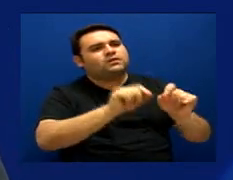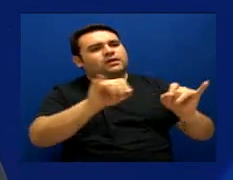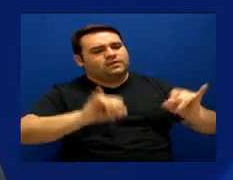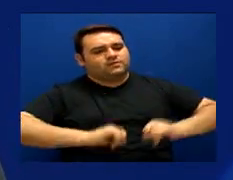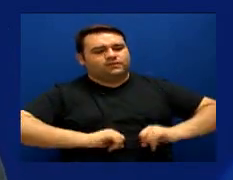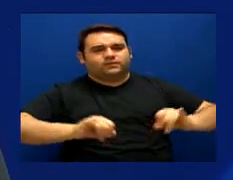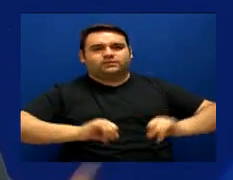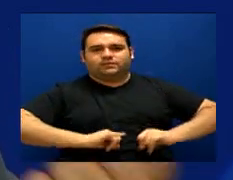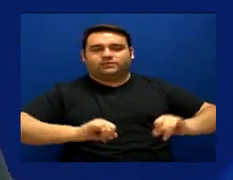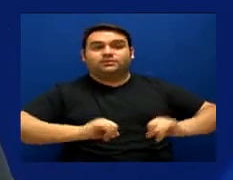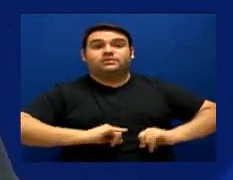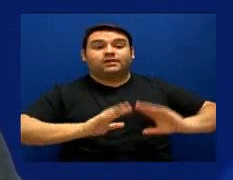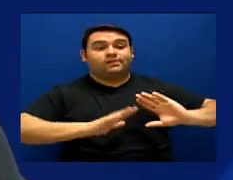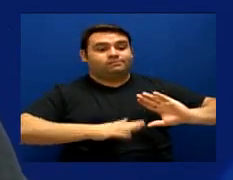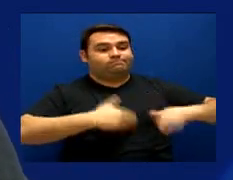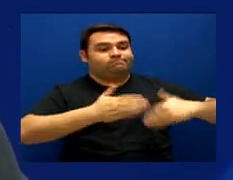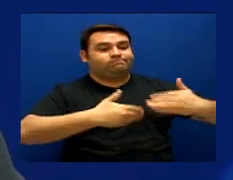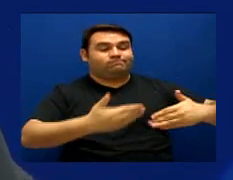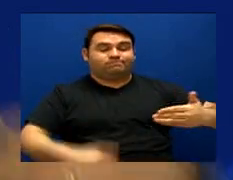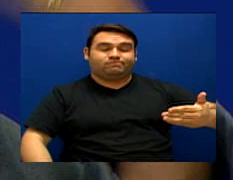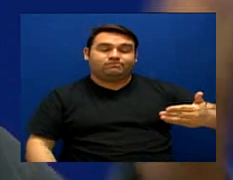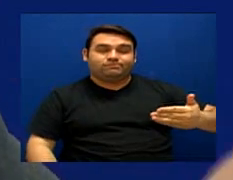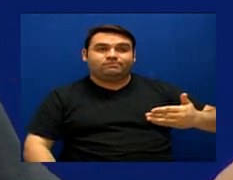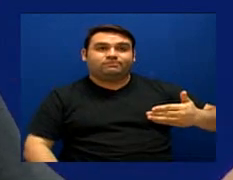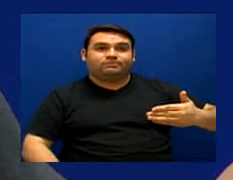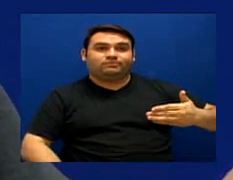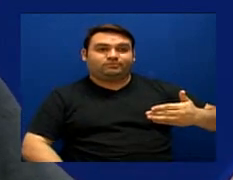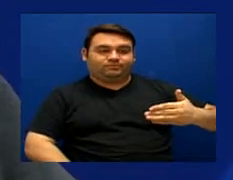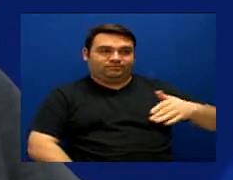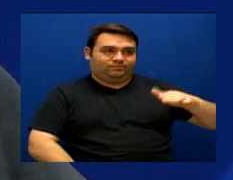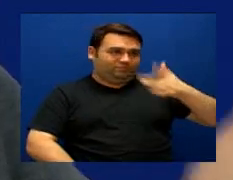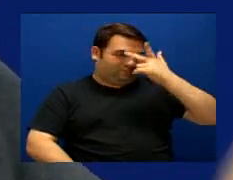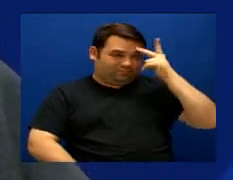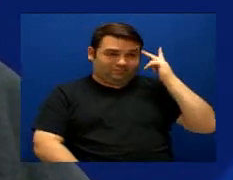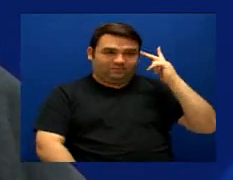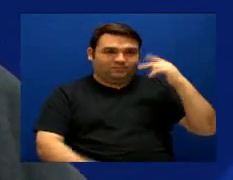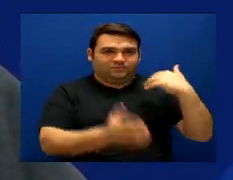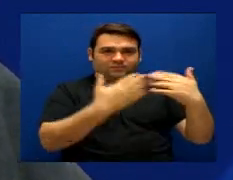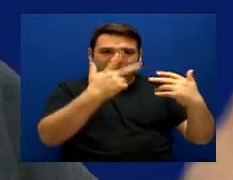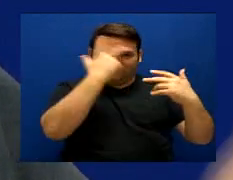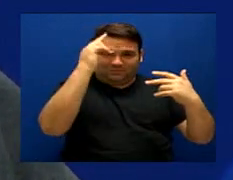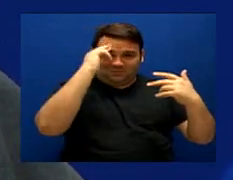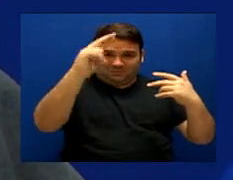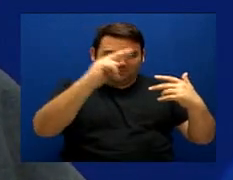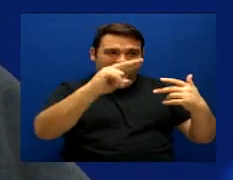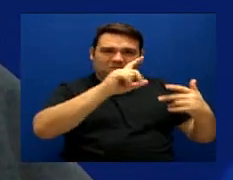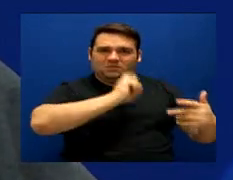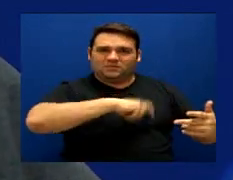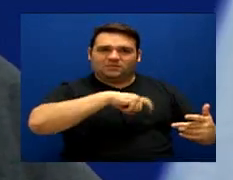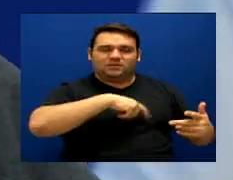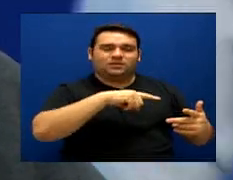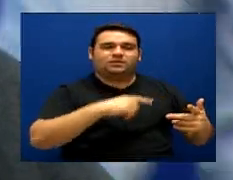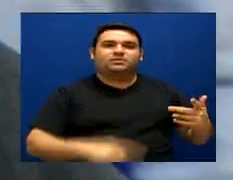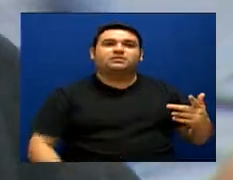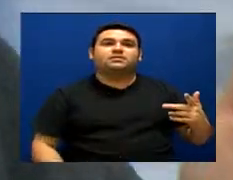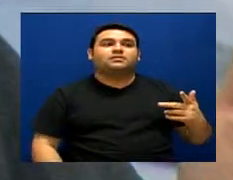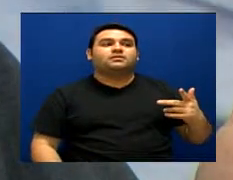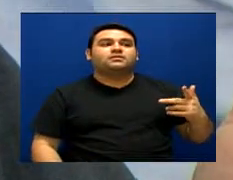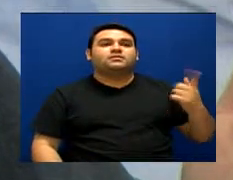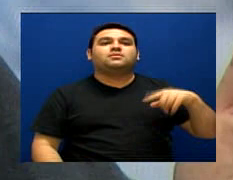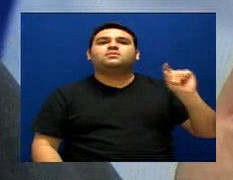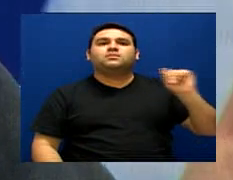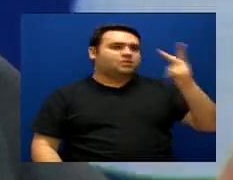do animal, e quando você vai abordar esse tutor, esse mau tutor, nós